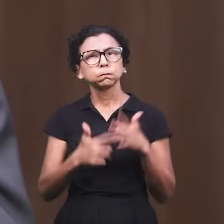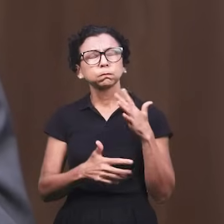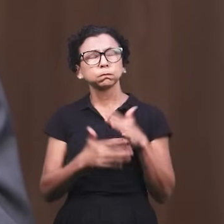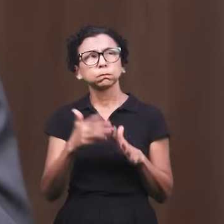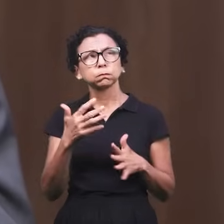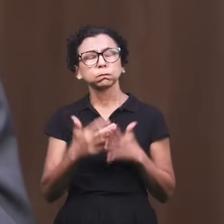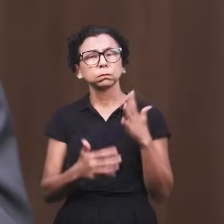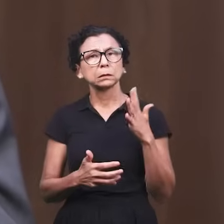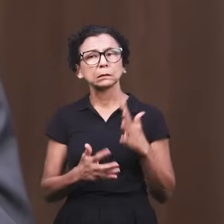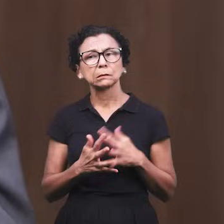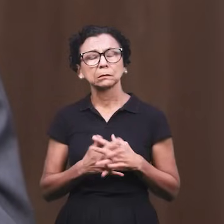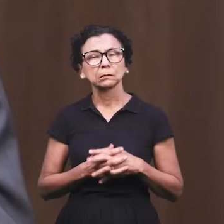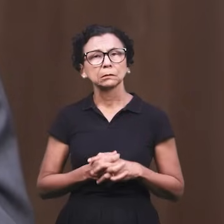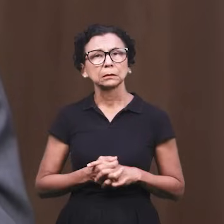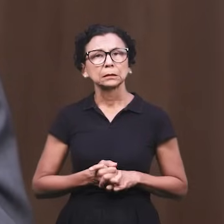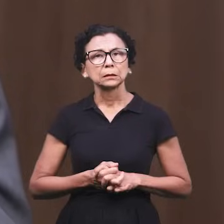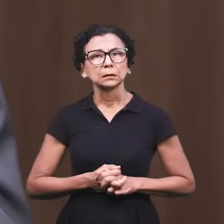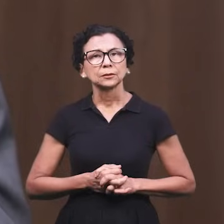E